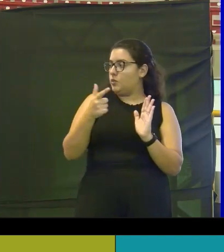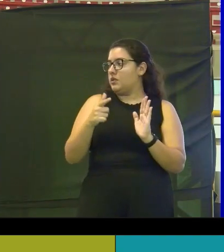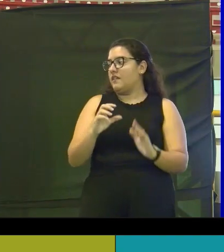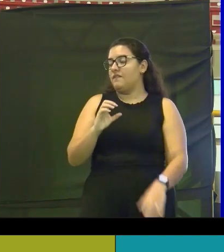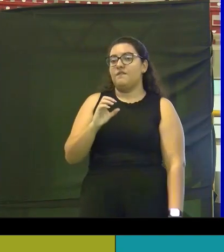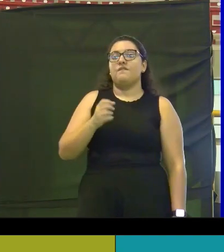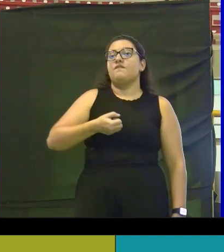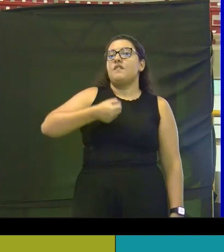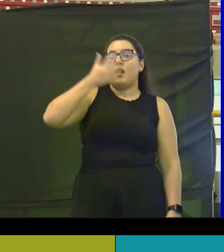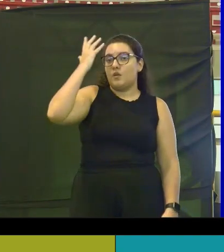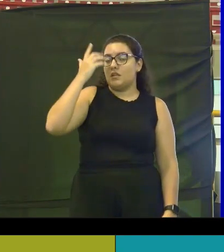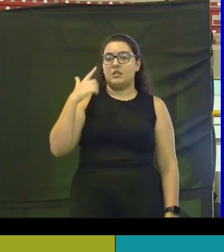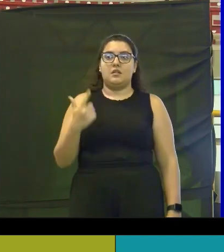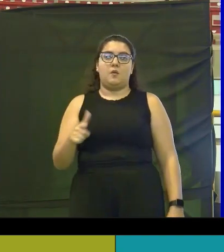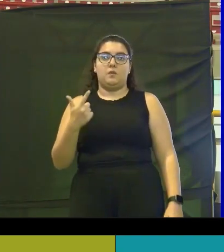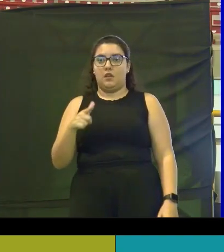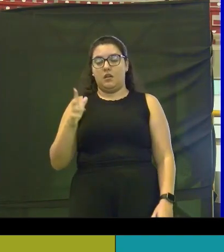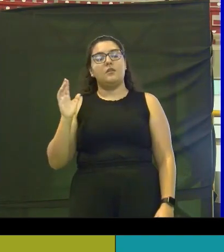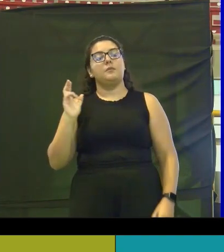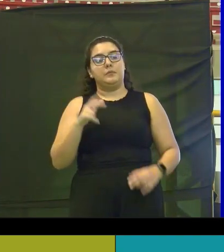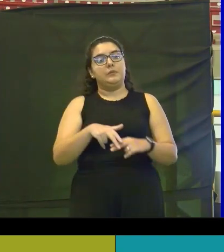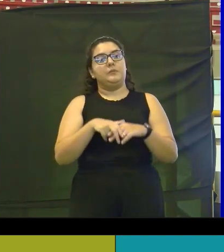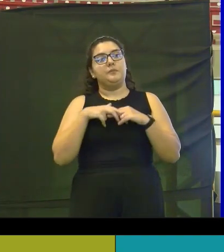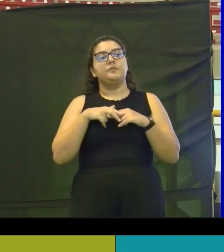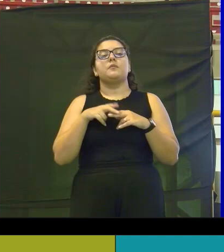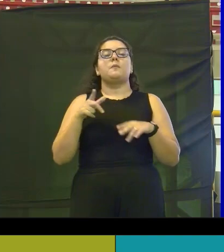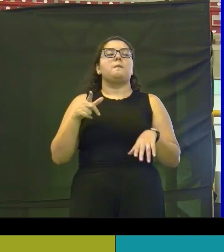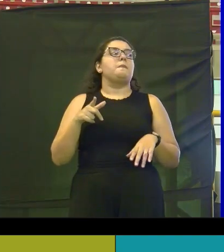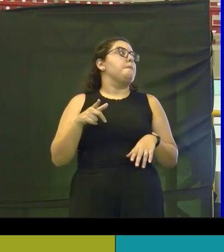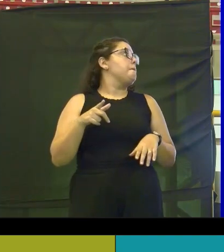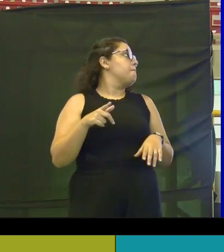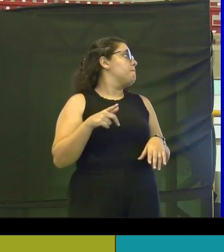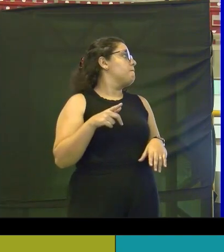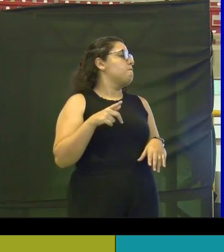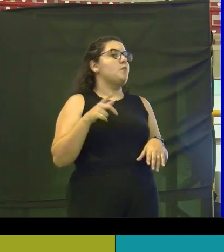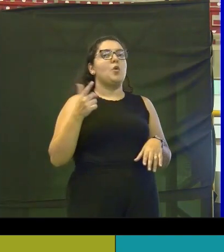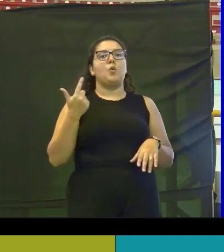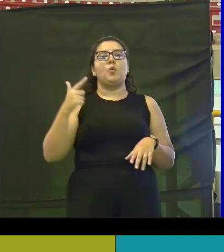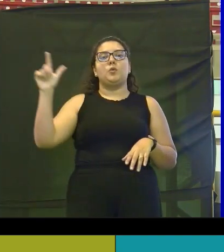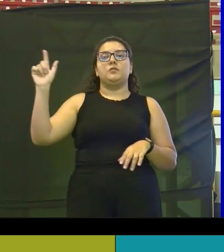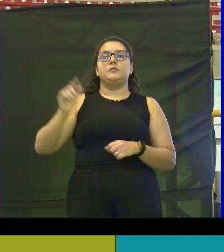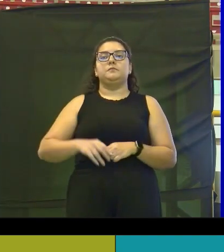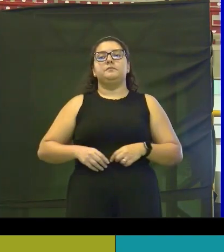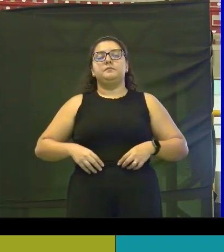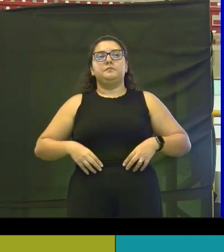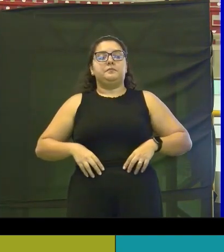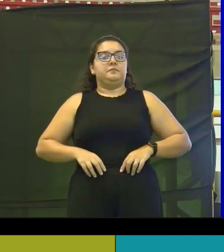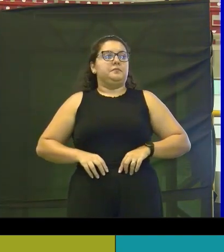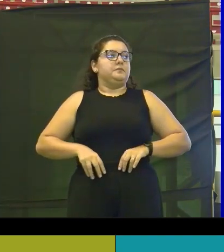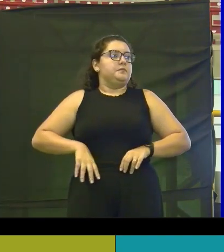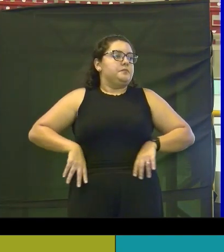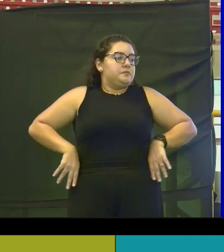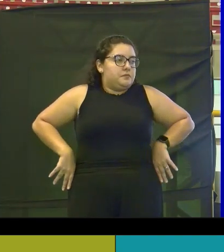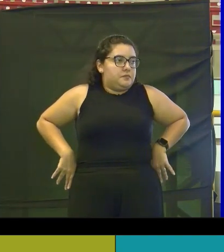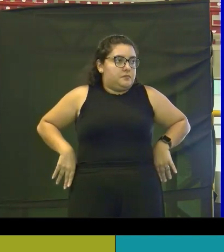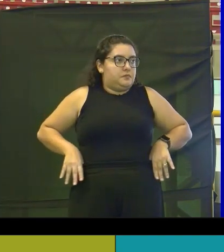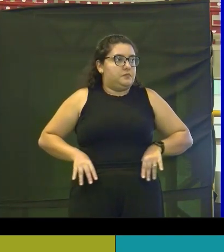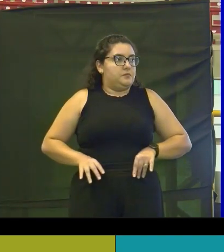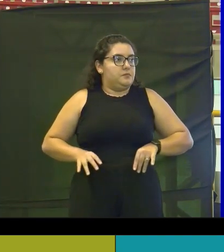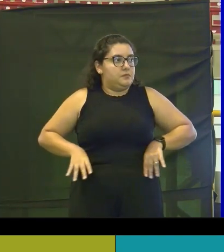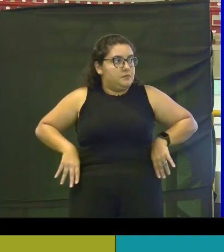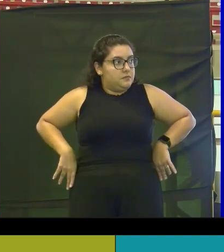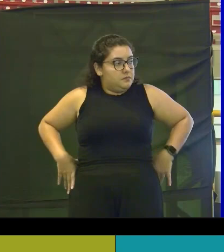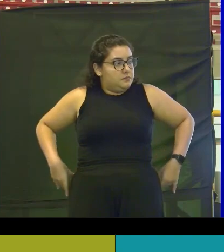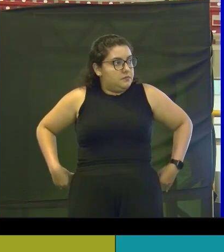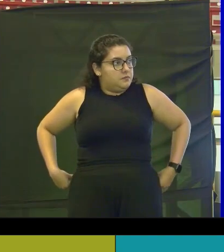de retorno do objeto, certo? E aí a vida segue. Vamos lá, Daniel? Show, vamos lá. Beleza? Segue, gente. Simbora. Arranja só